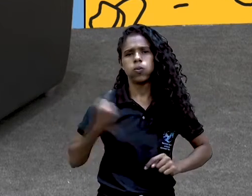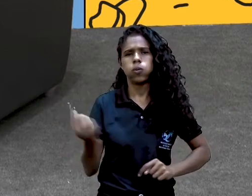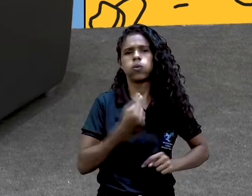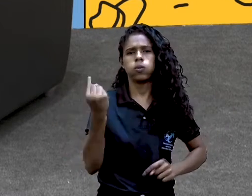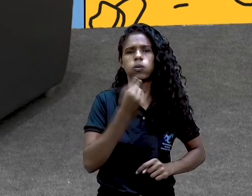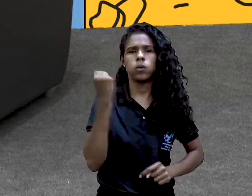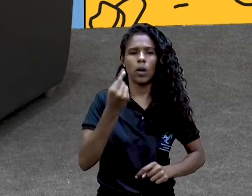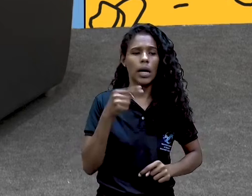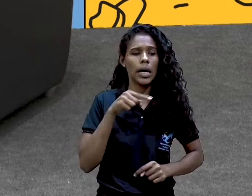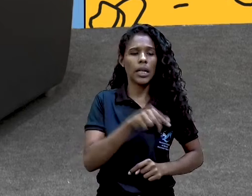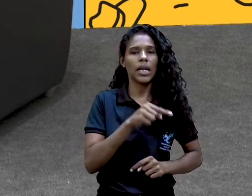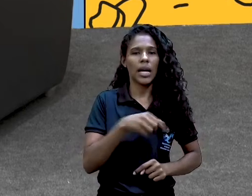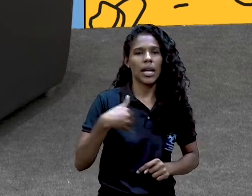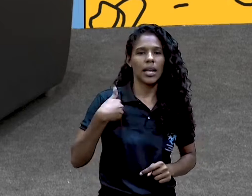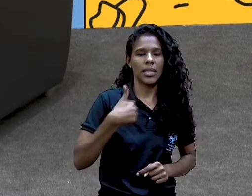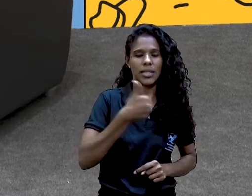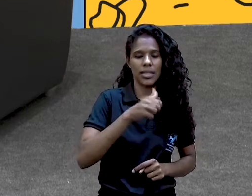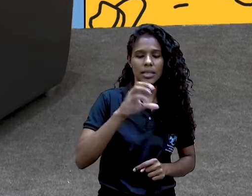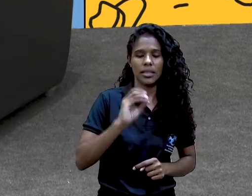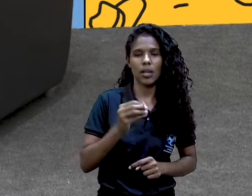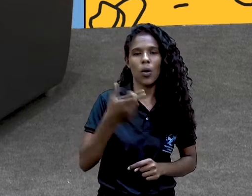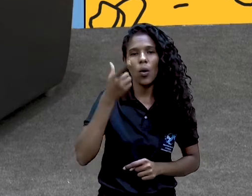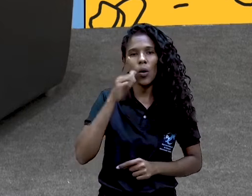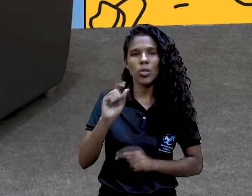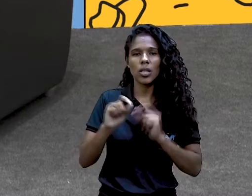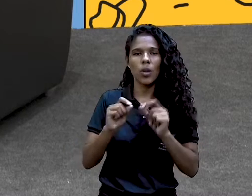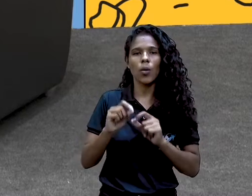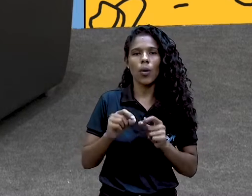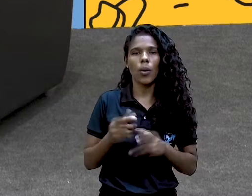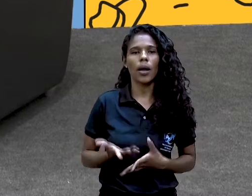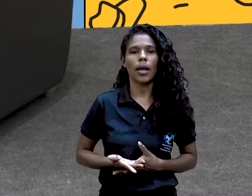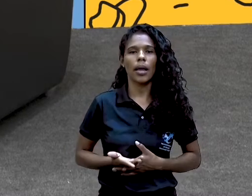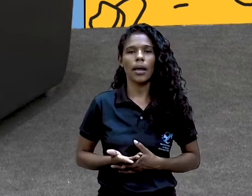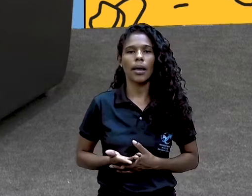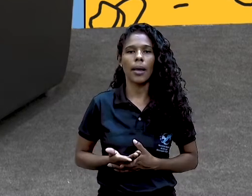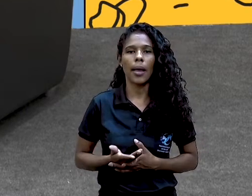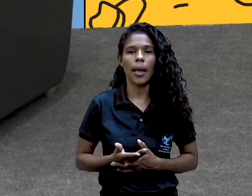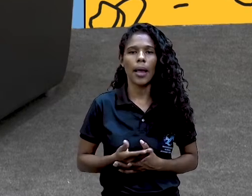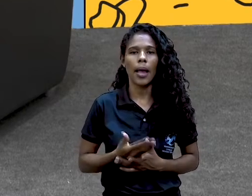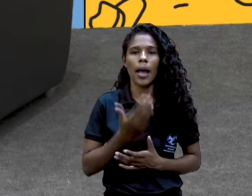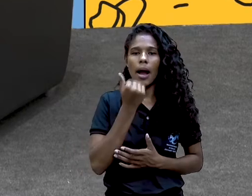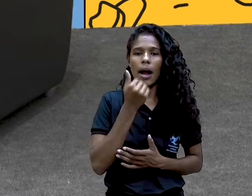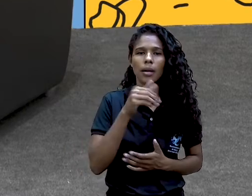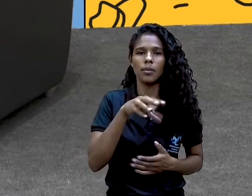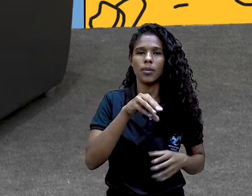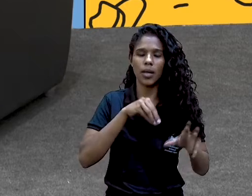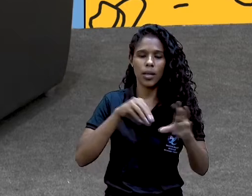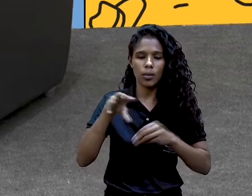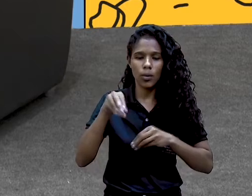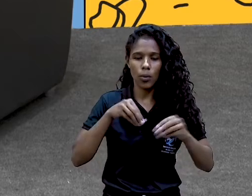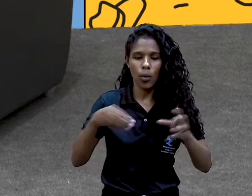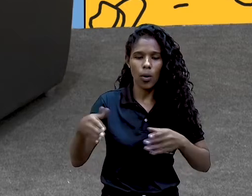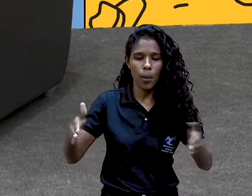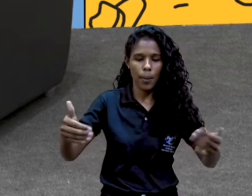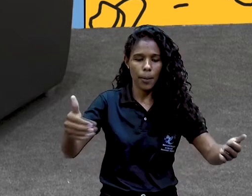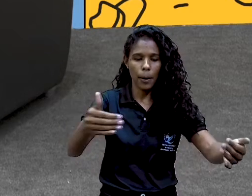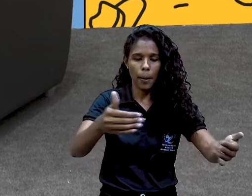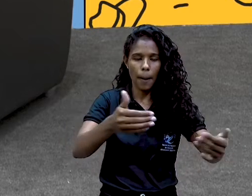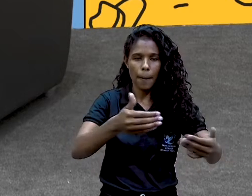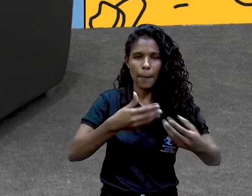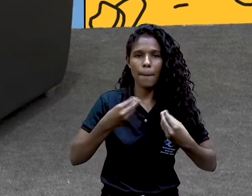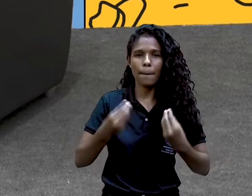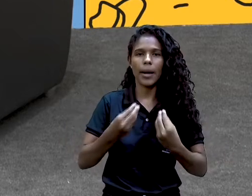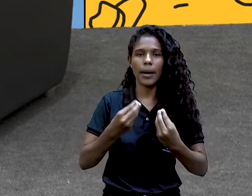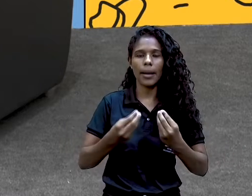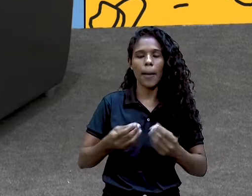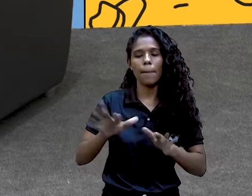você pergunta, Eliane, uma criança fez isso. Então, ela tem a minha idade. A sua idade, e ela levantou 10